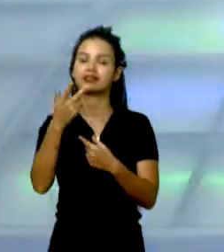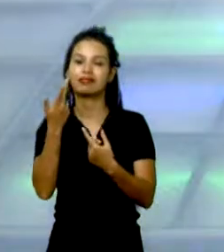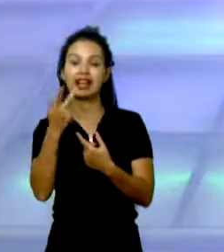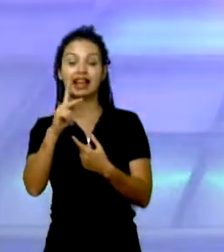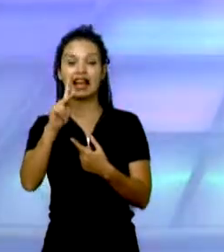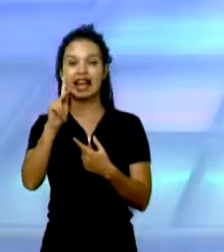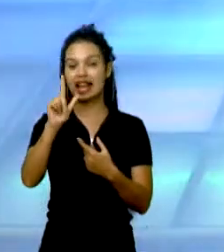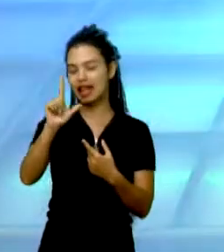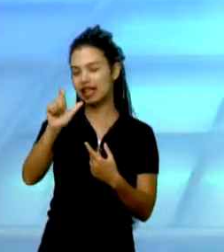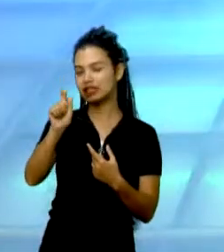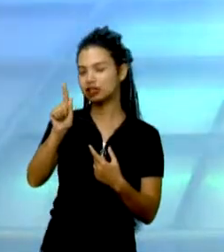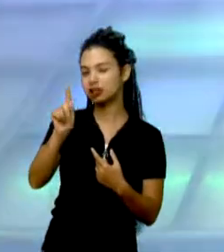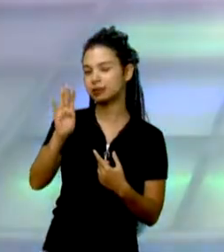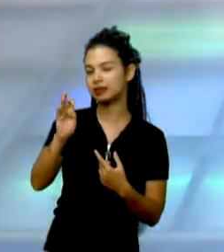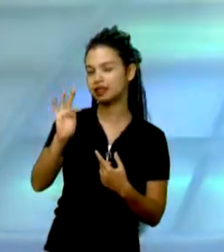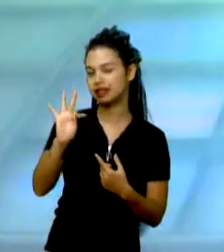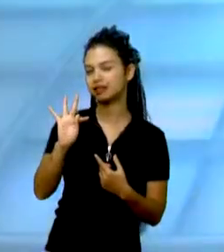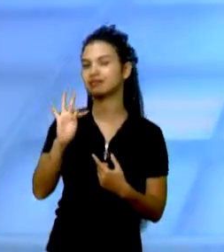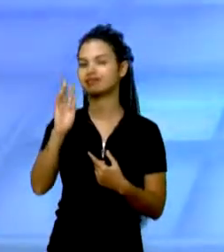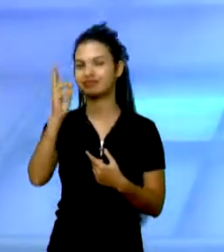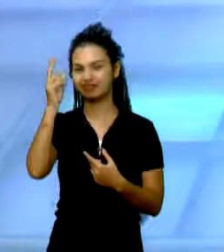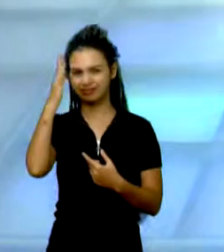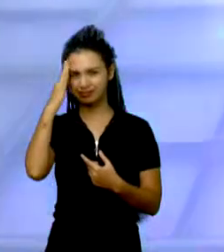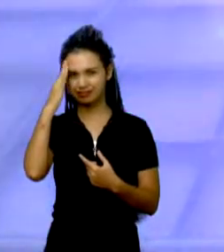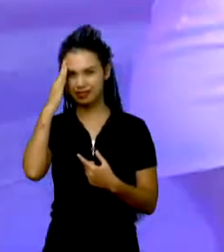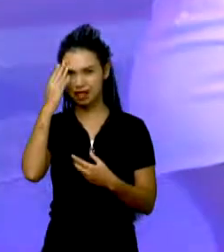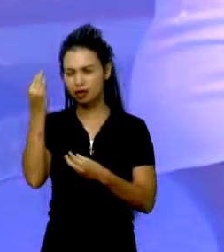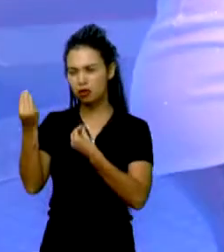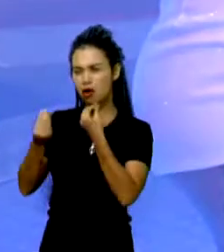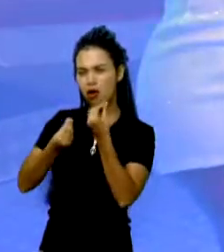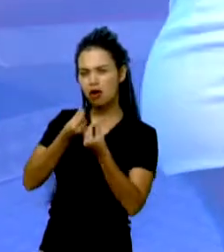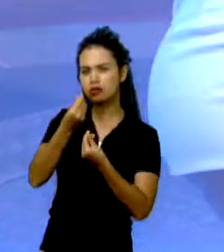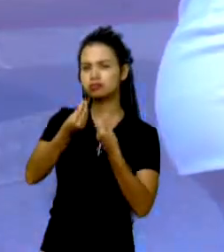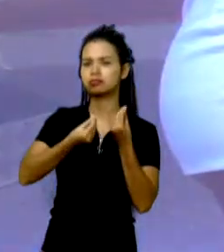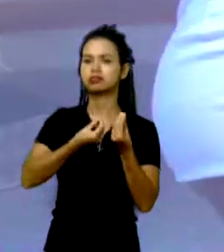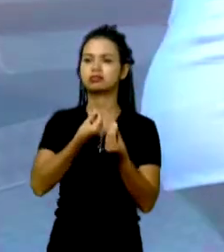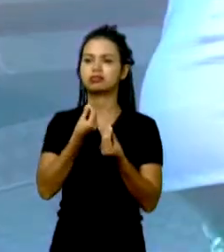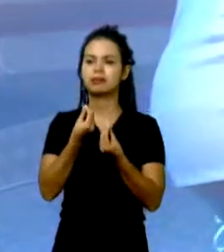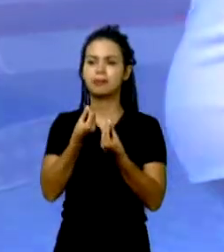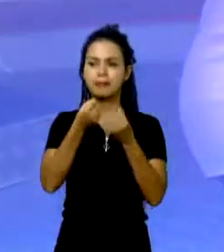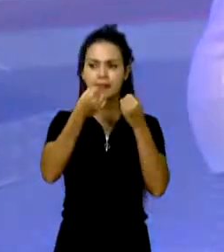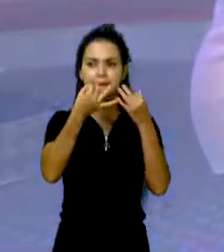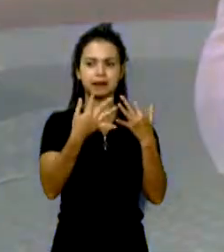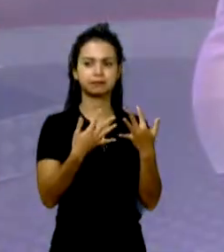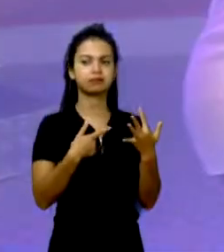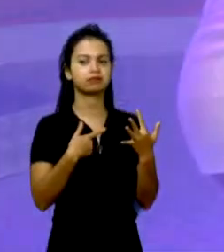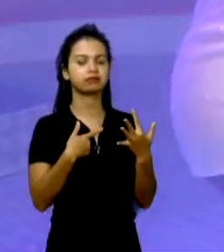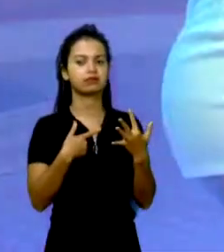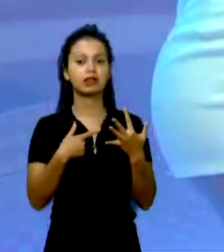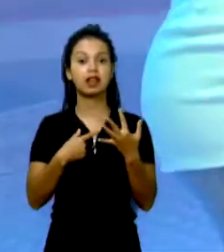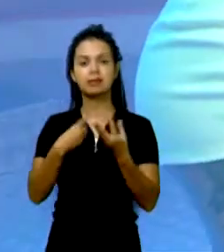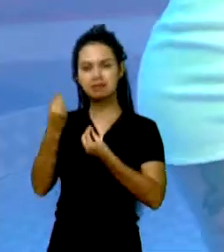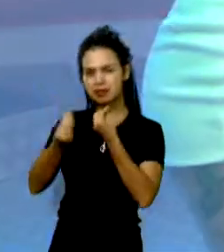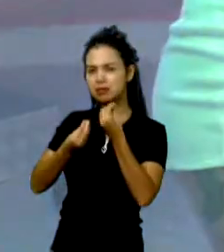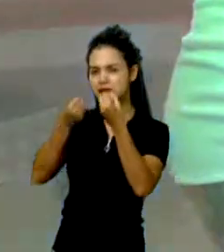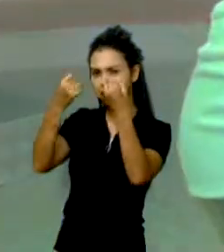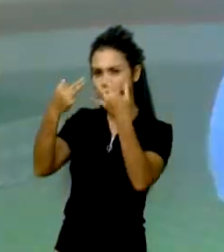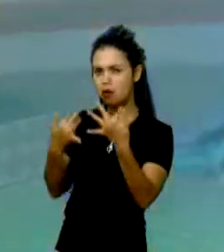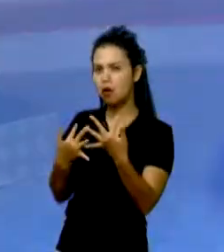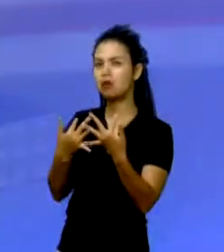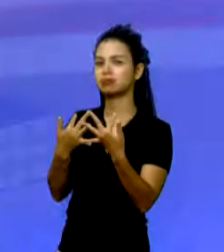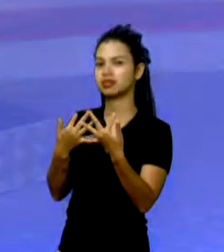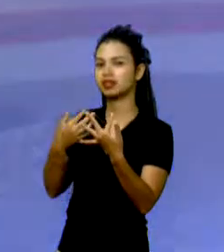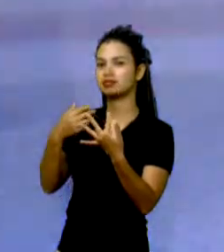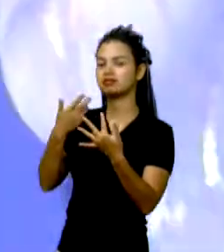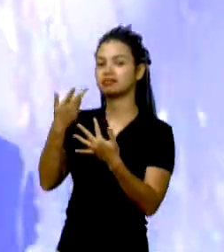você, participa aí desse movimento, né, e faz parte da parada gay do Maiobão. Então,